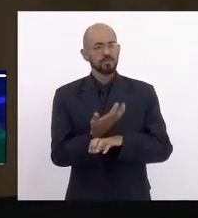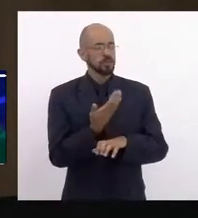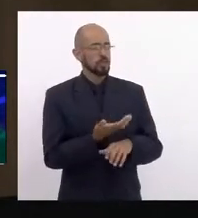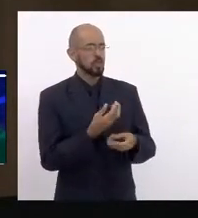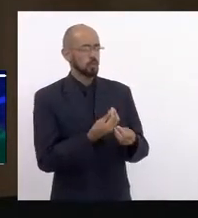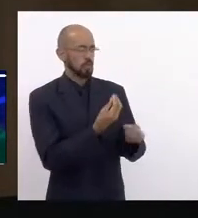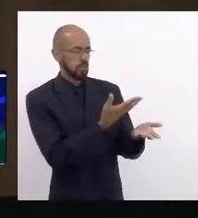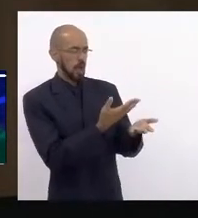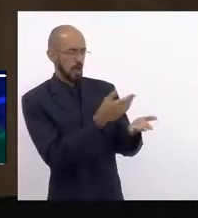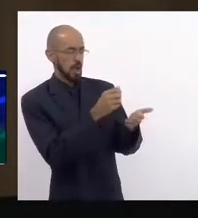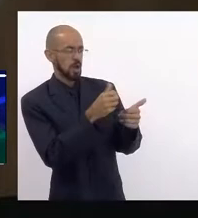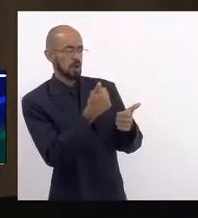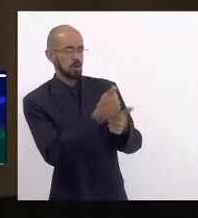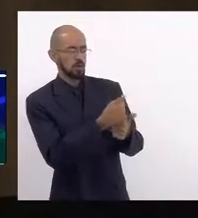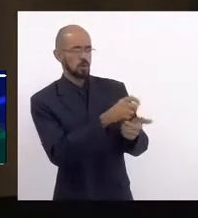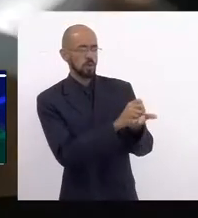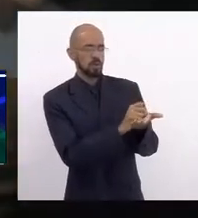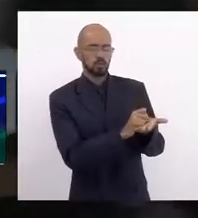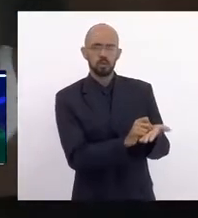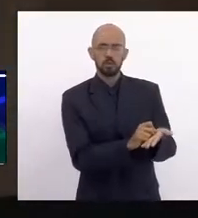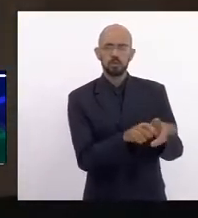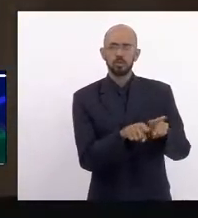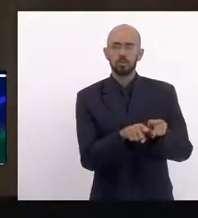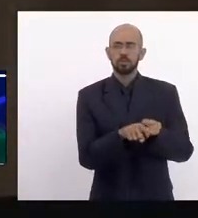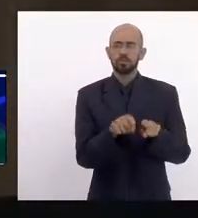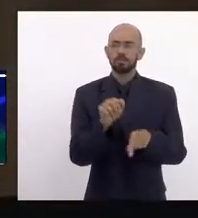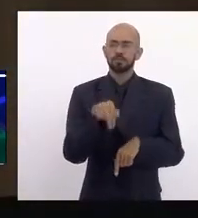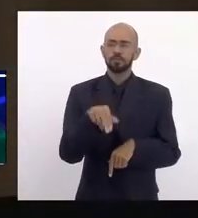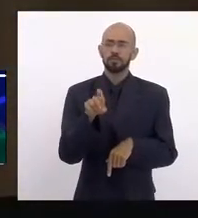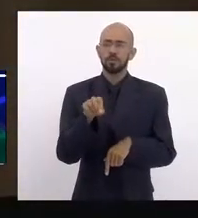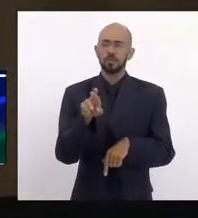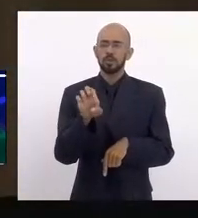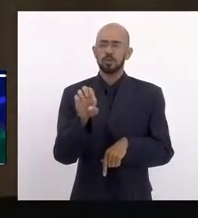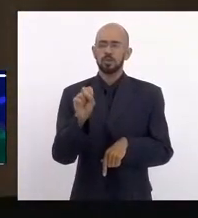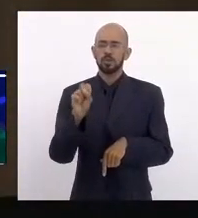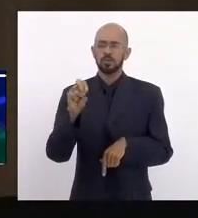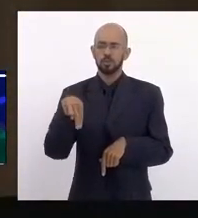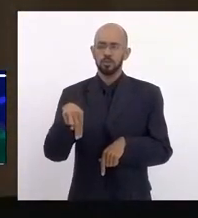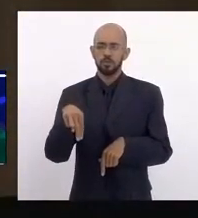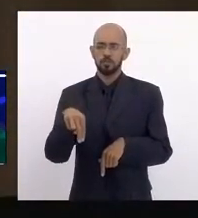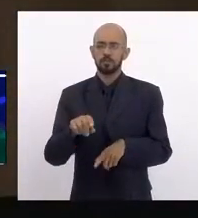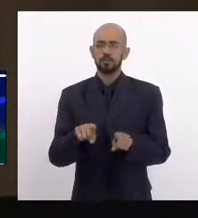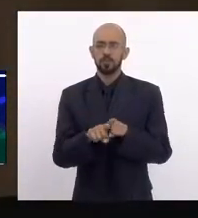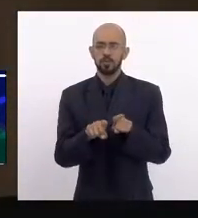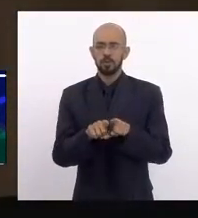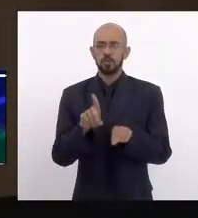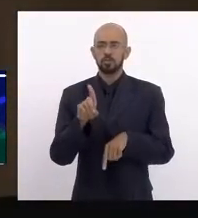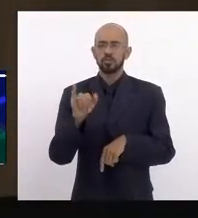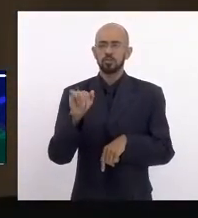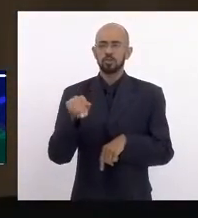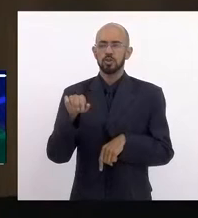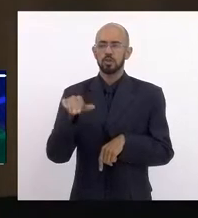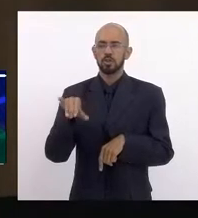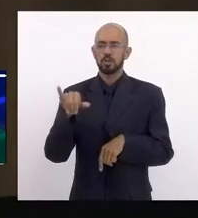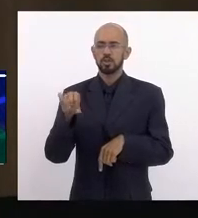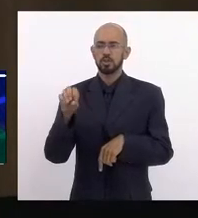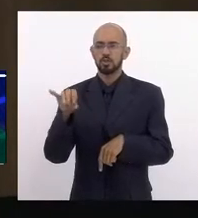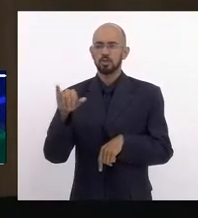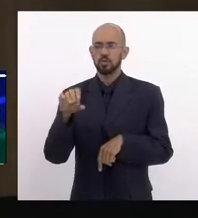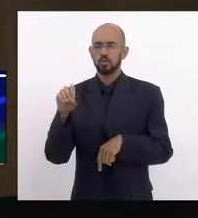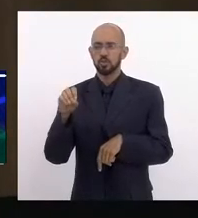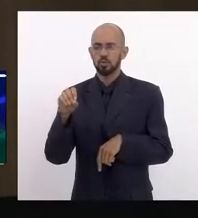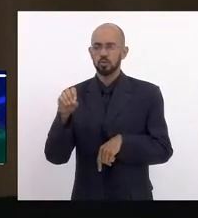Célia. E ao meu querido amigo deputado Anderson Moraes. Dionísio, o deputado Lins Anderson também está levantando a mão ali. Mas o deputado Anderson Moraes